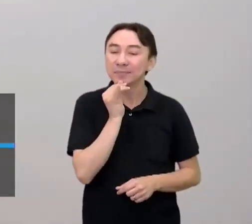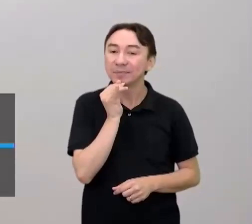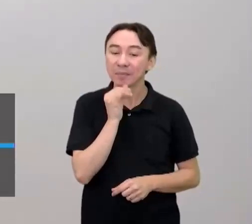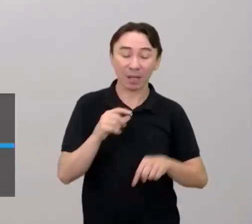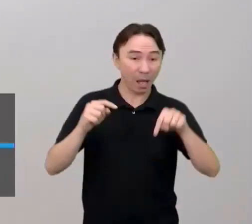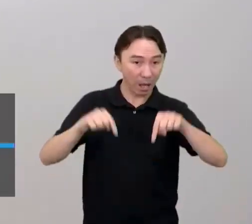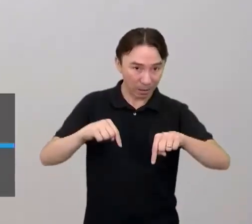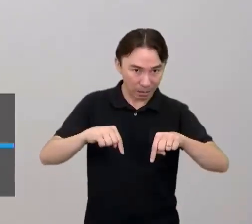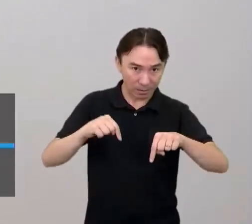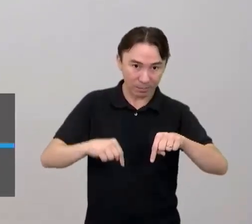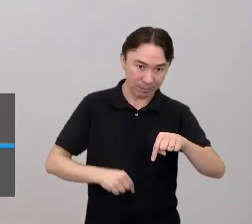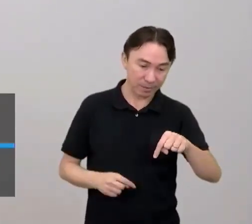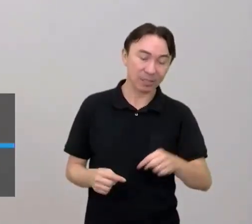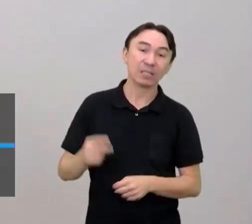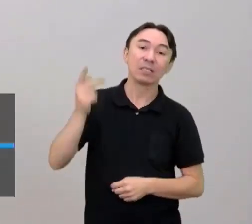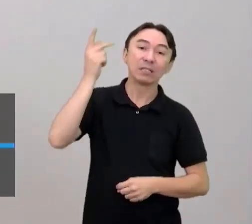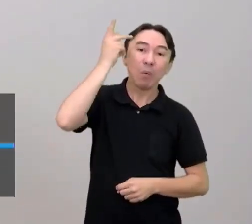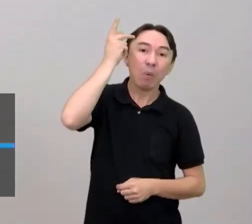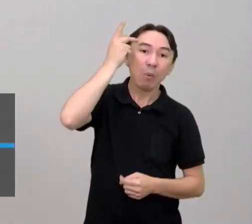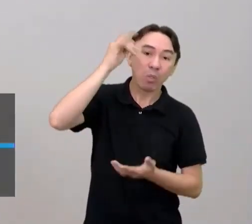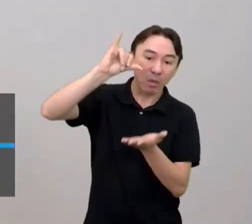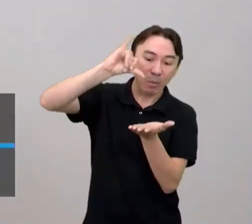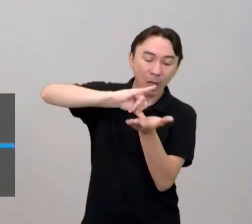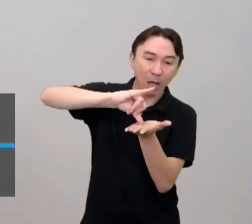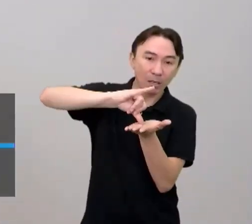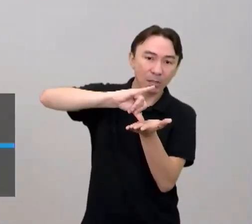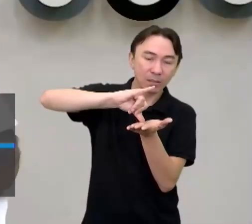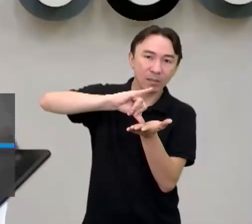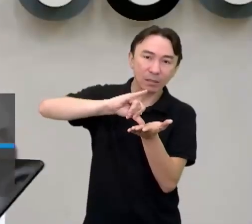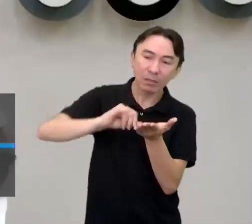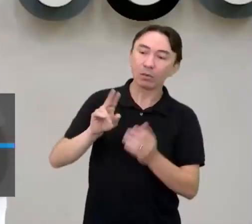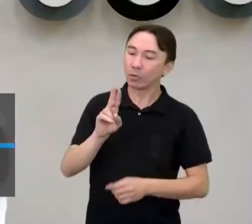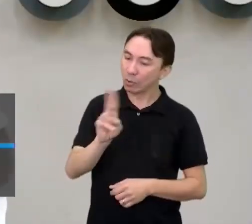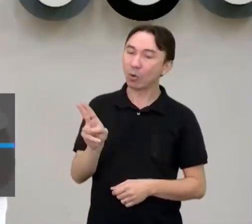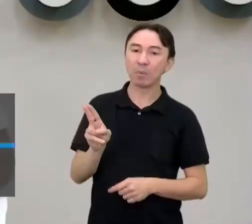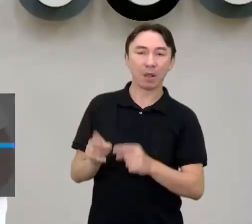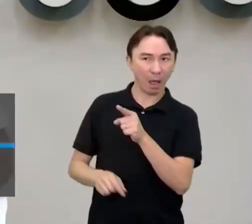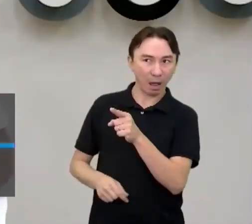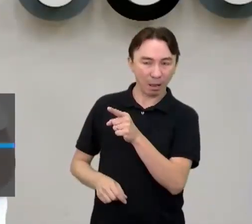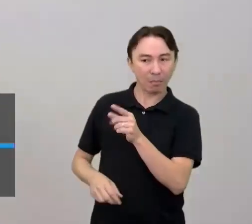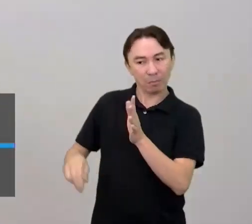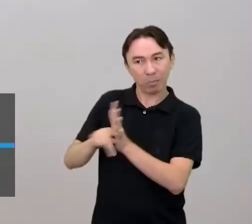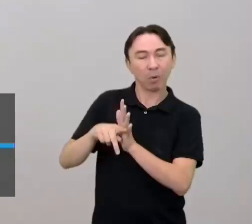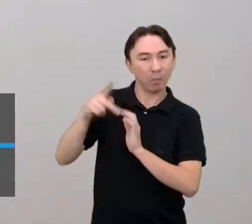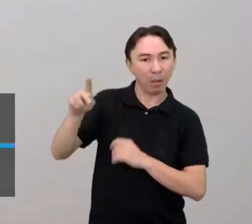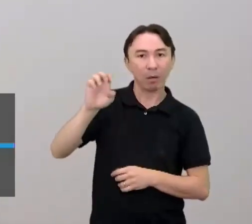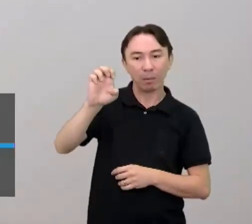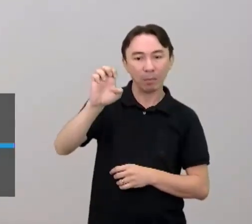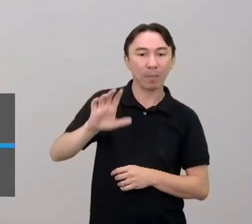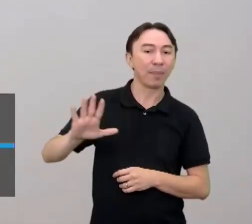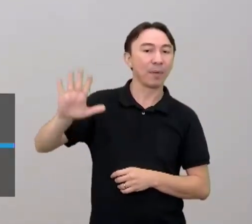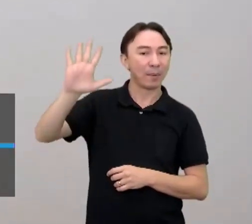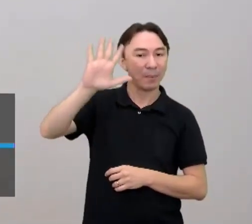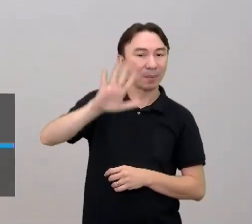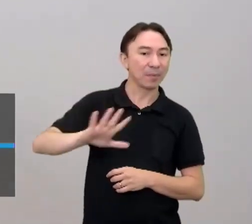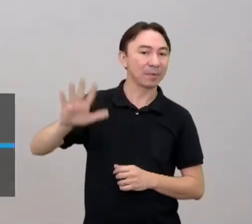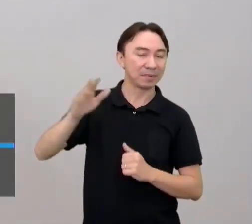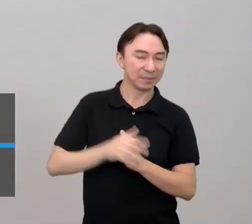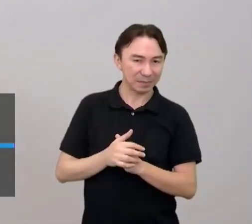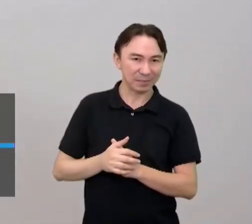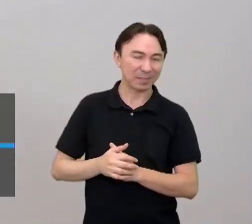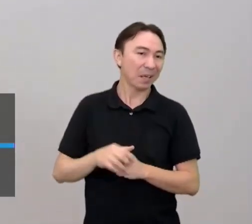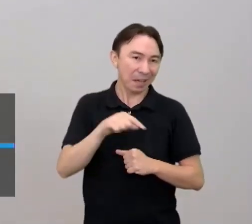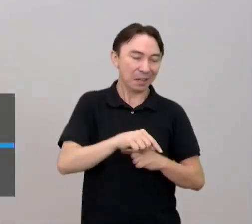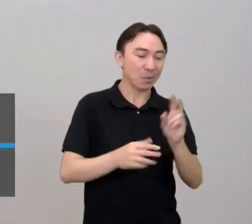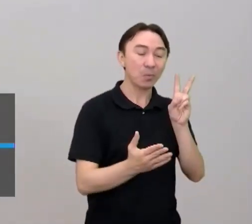de São Paulo. A cidade de São Paulo ela tem um nome europeu. Não foi o nome original dos tupis. Você sabe como os tupis